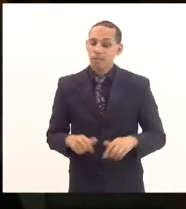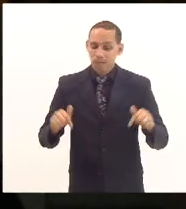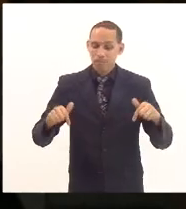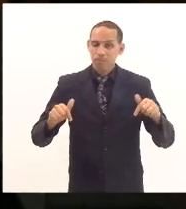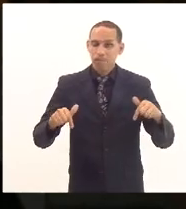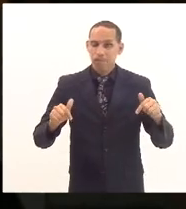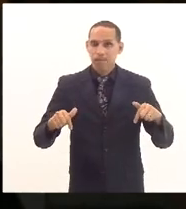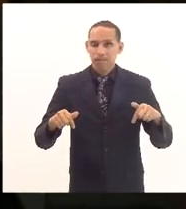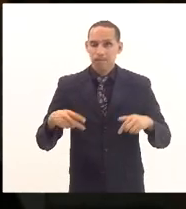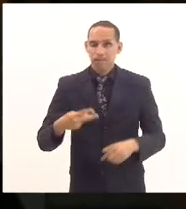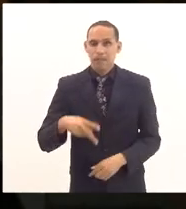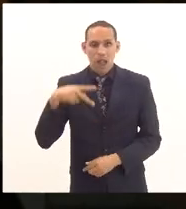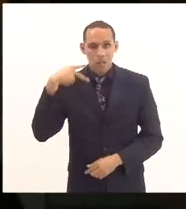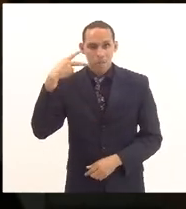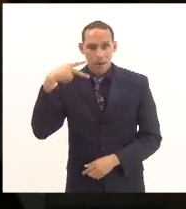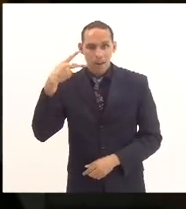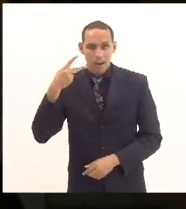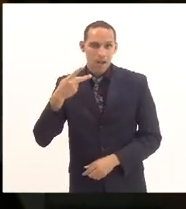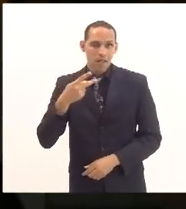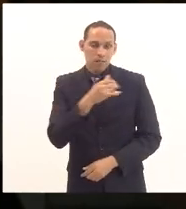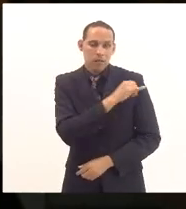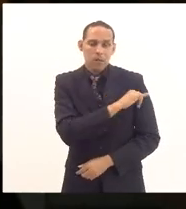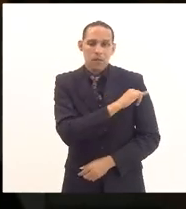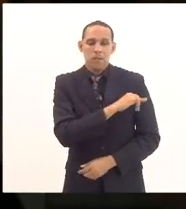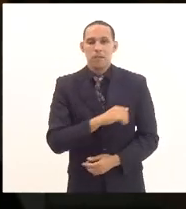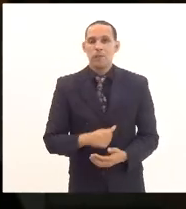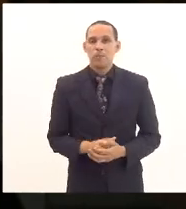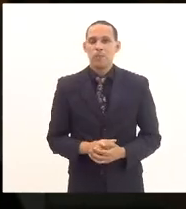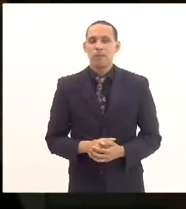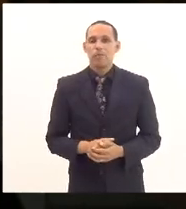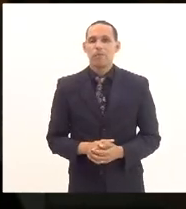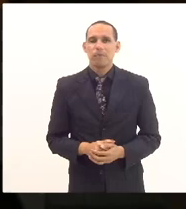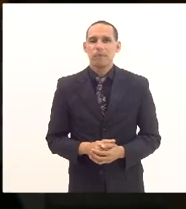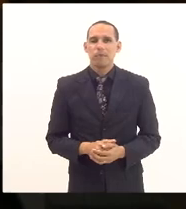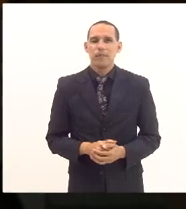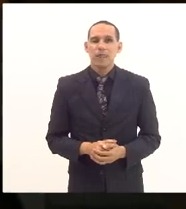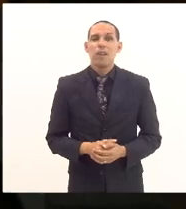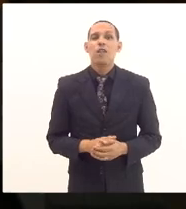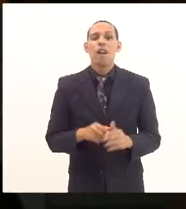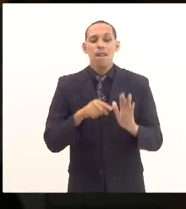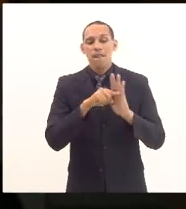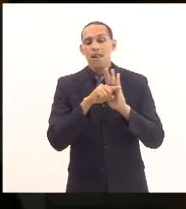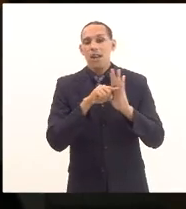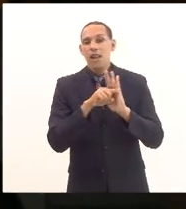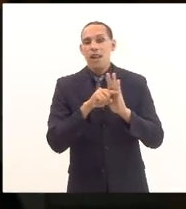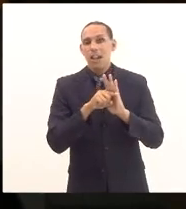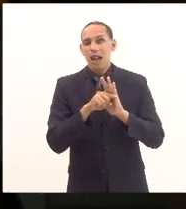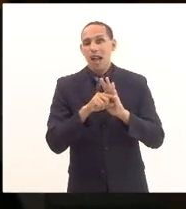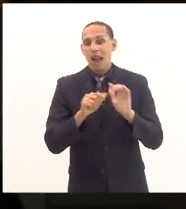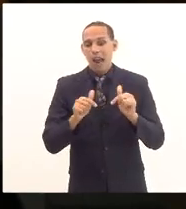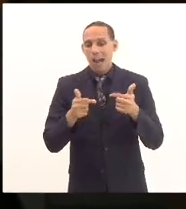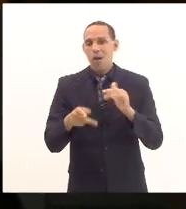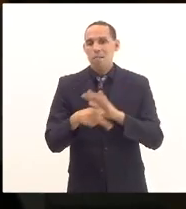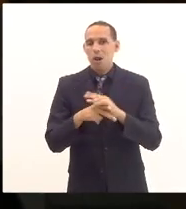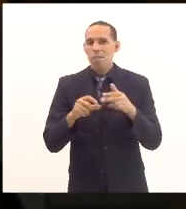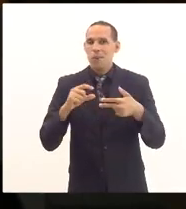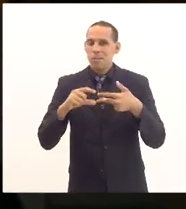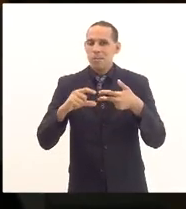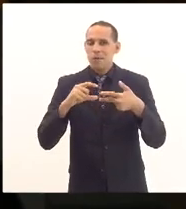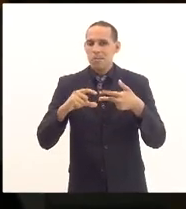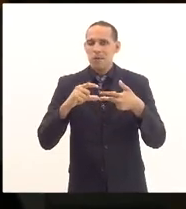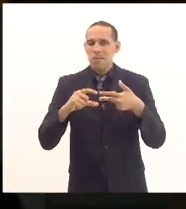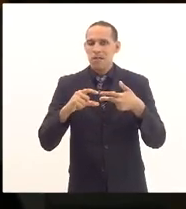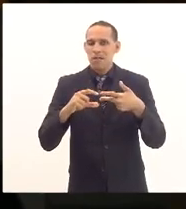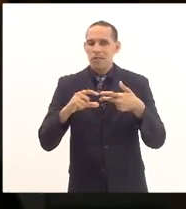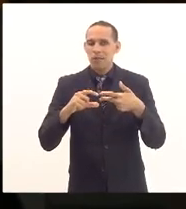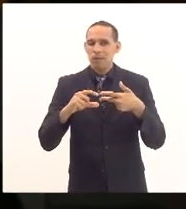no Parlamento Fluminense, fiscalizar as ações do Executivo. E